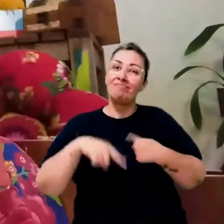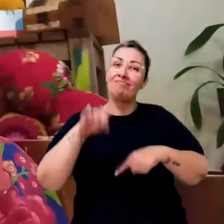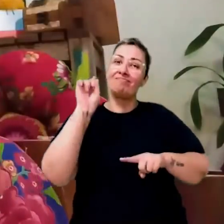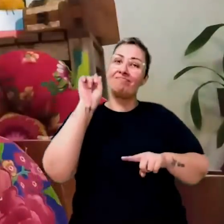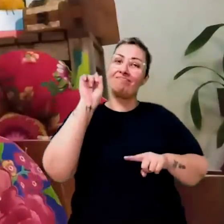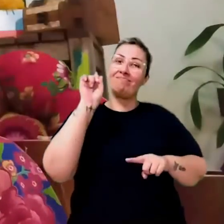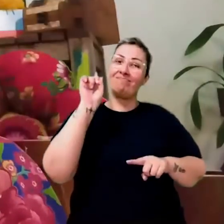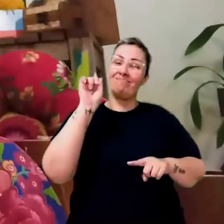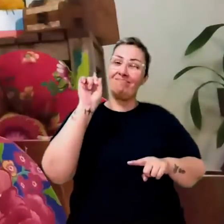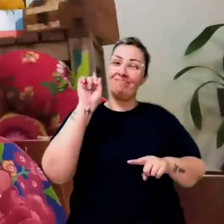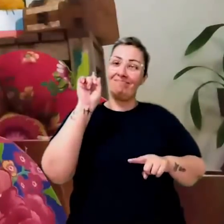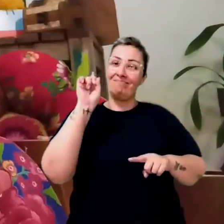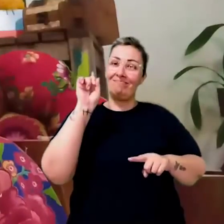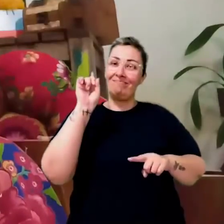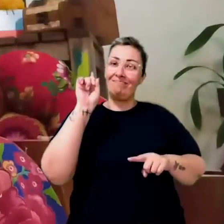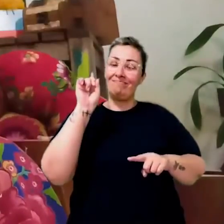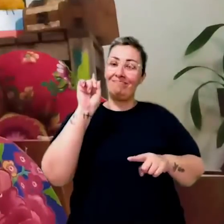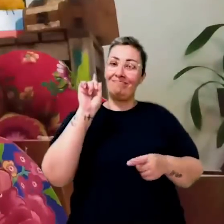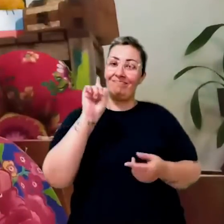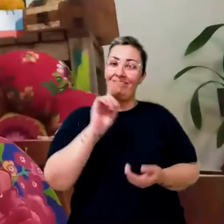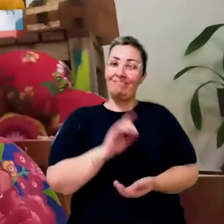transforma.